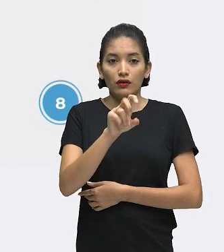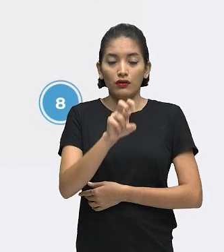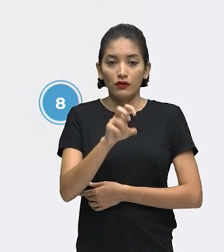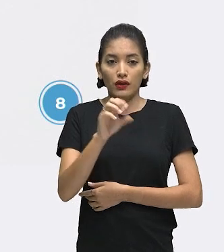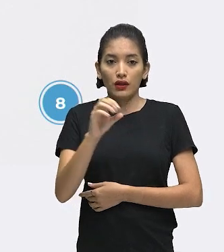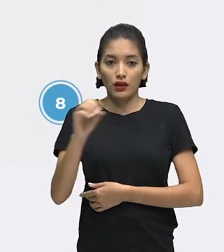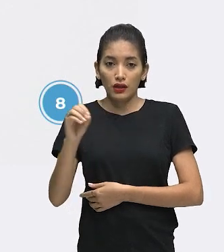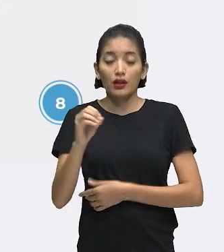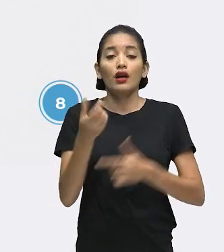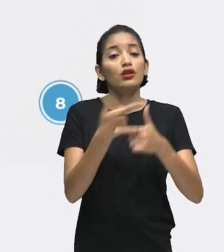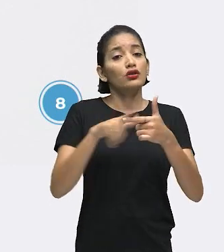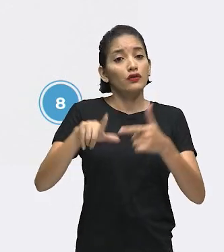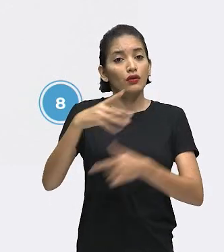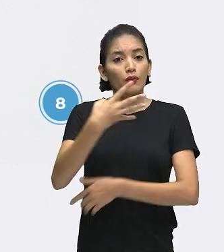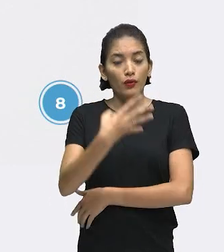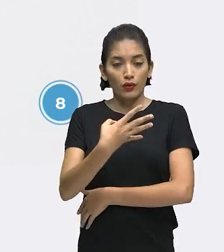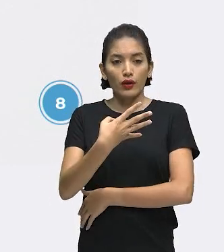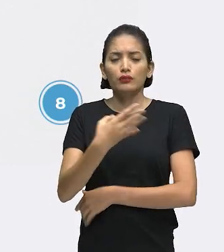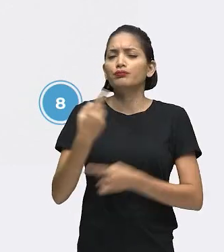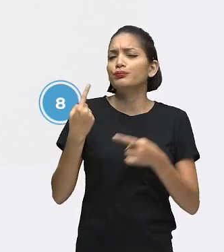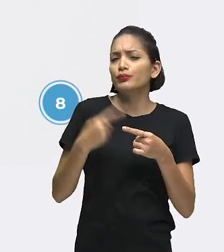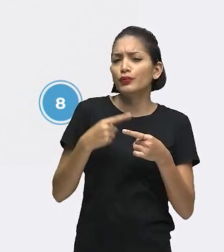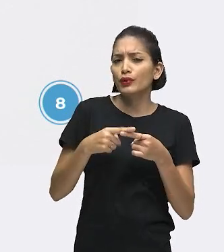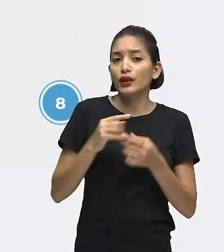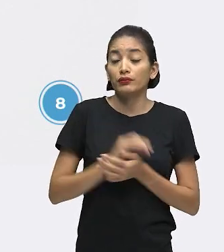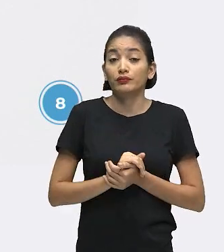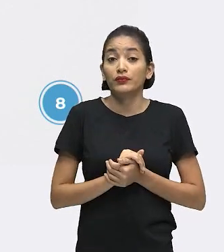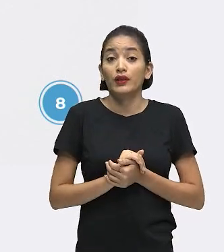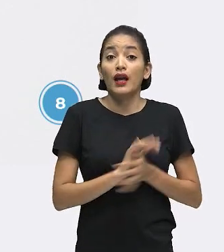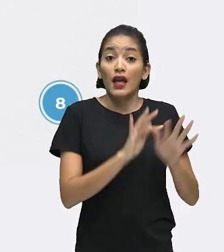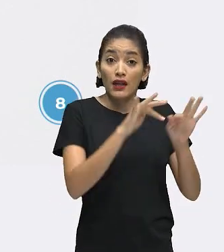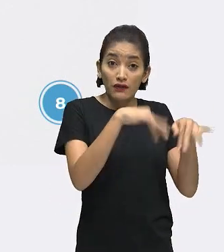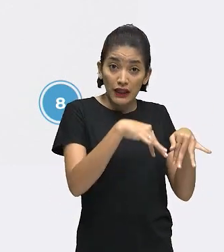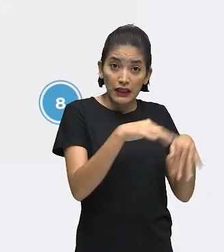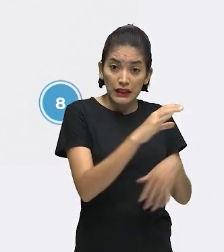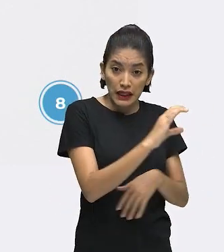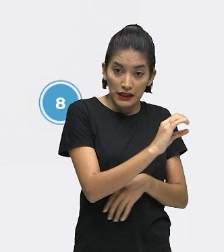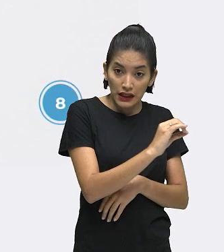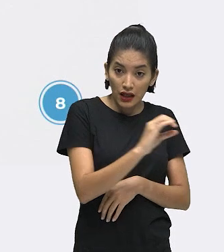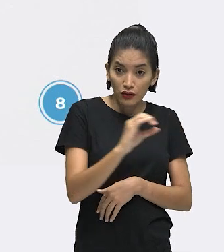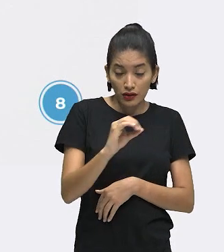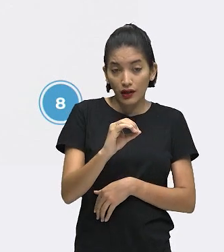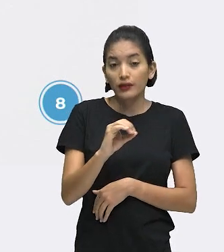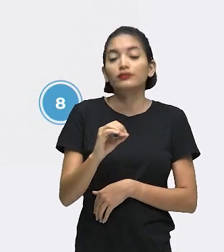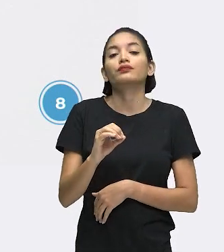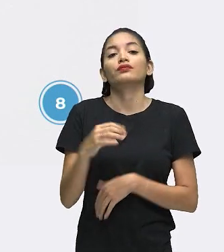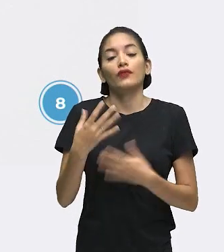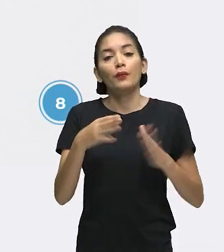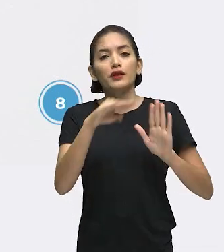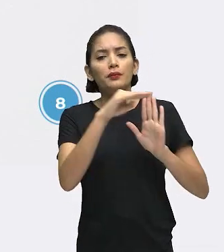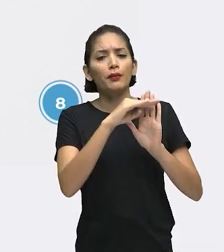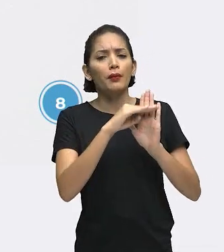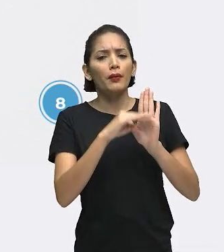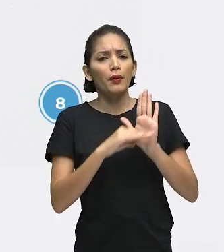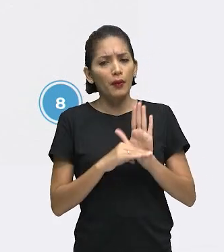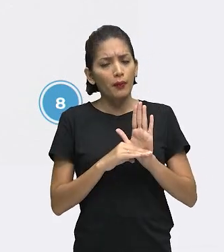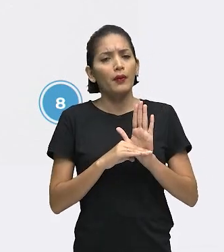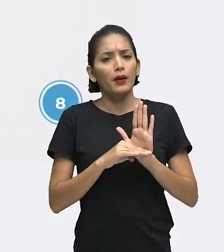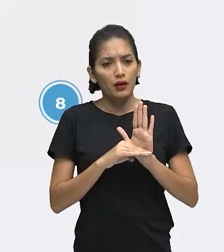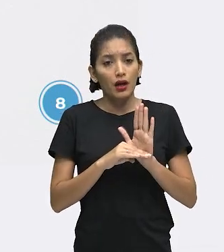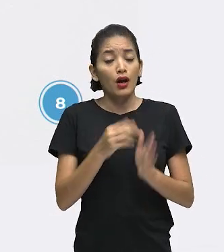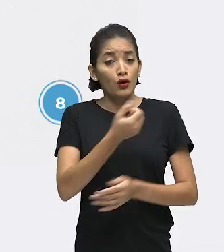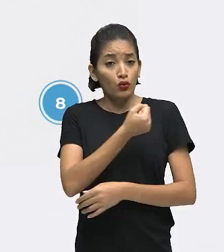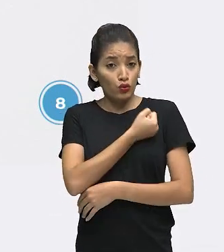389.500 é divisível por 4. Por quê? Porque ele termina em 00. Esse é um dos critérios para que um número